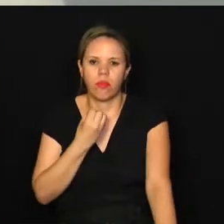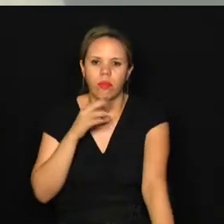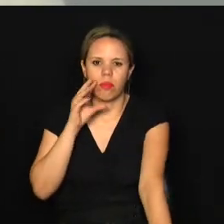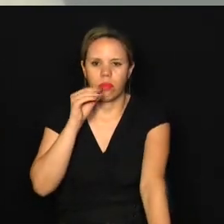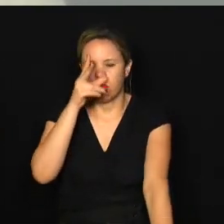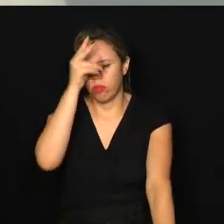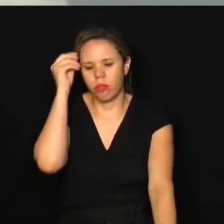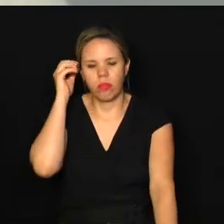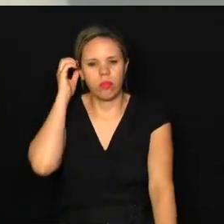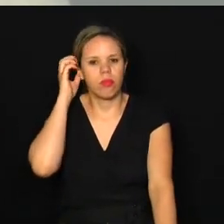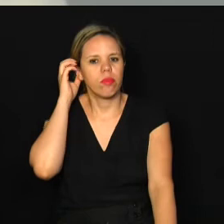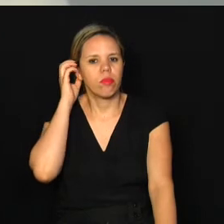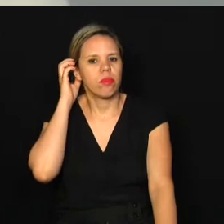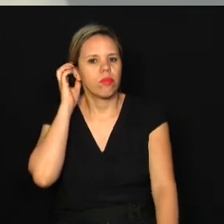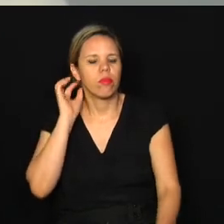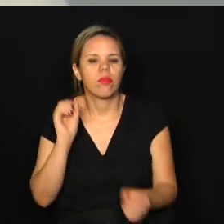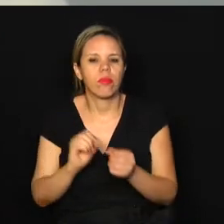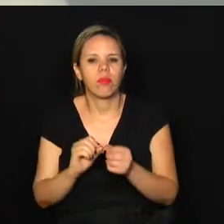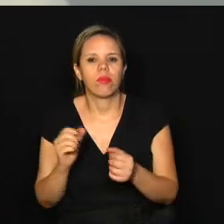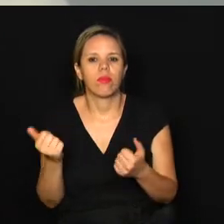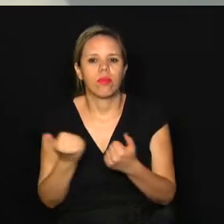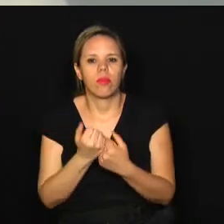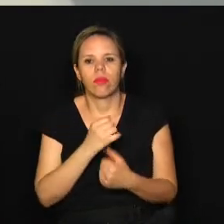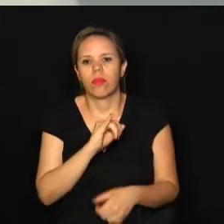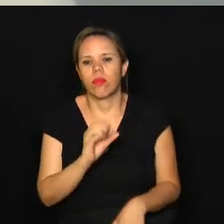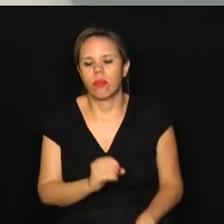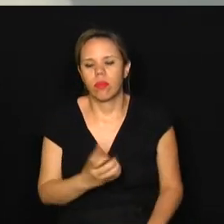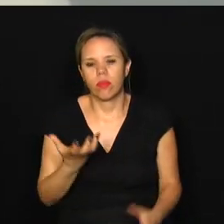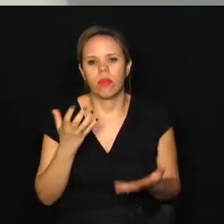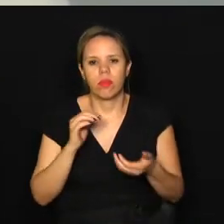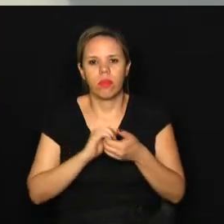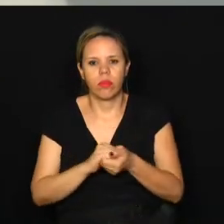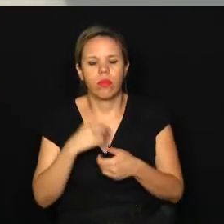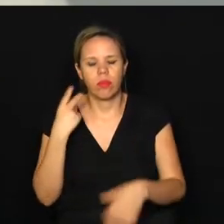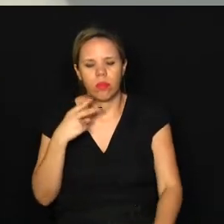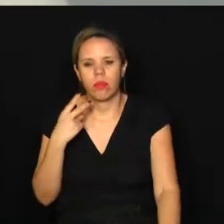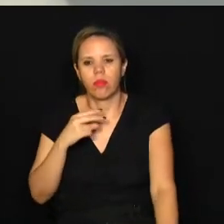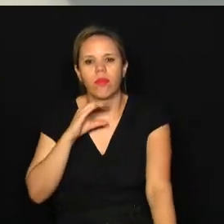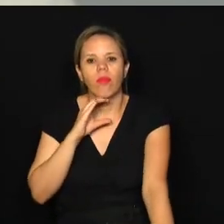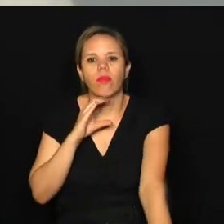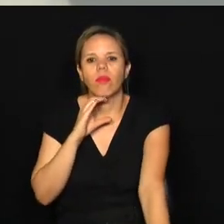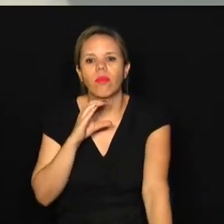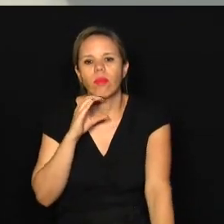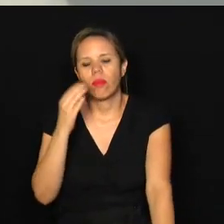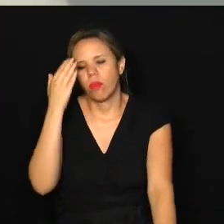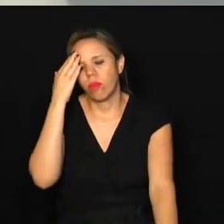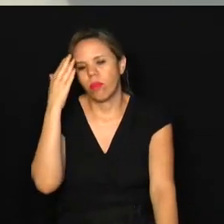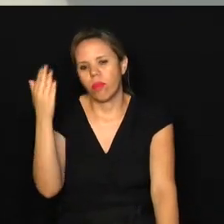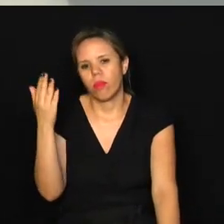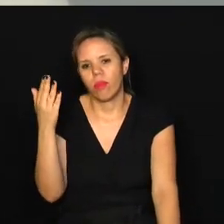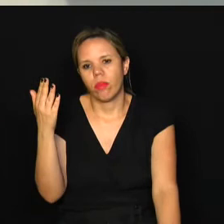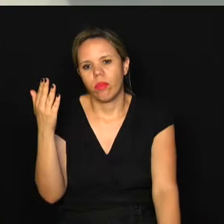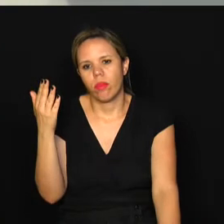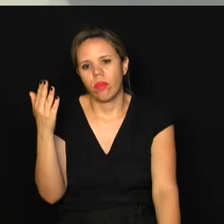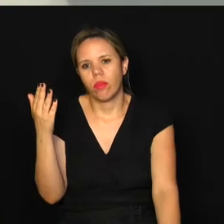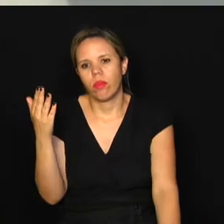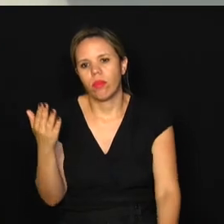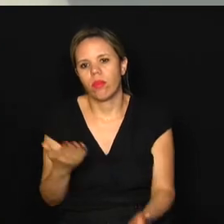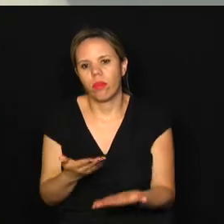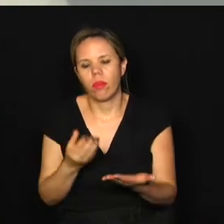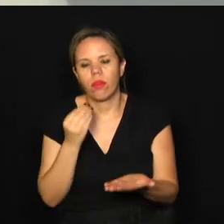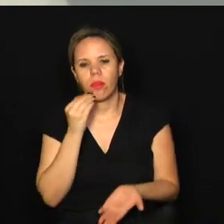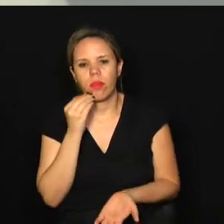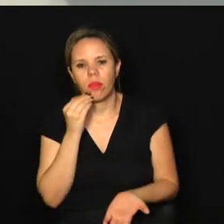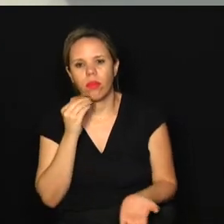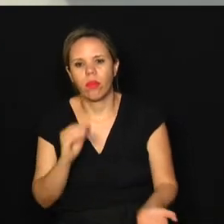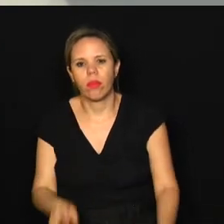públicos, e eu faço isso na pessoa do João. Quero cumprimentar o vereador Carlão e agradecer, muitíssimo obrigado pela